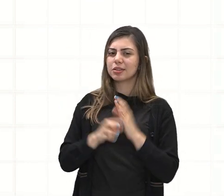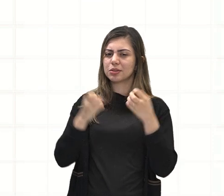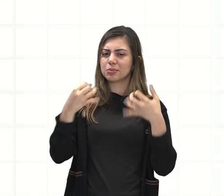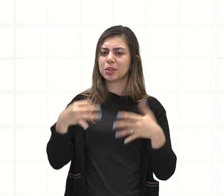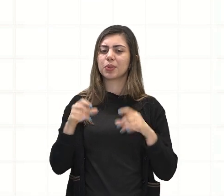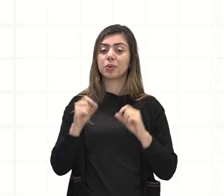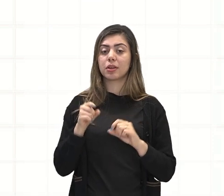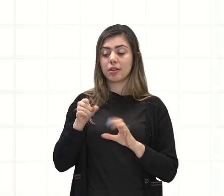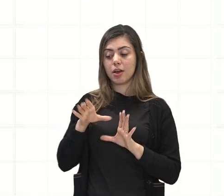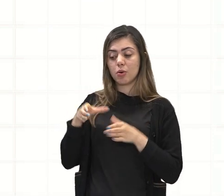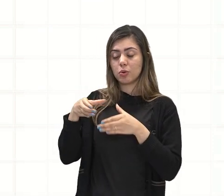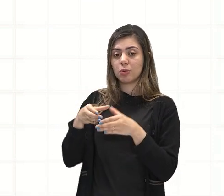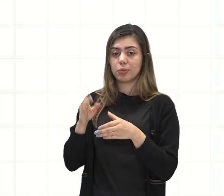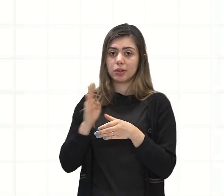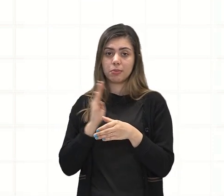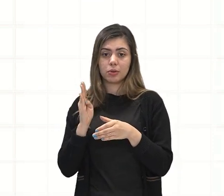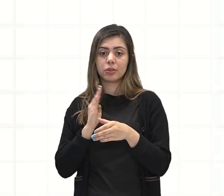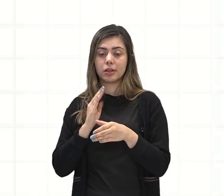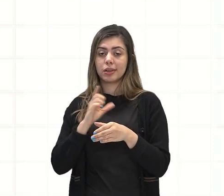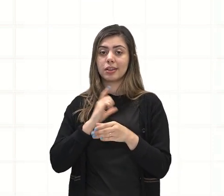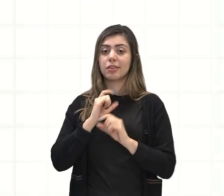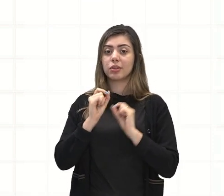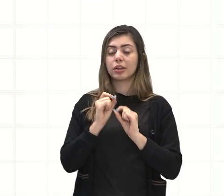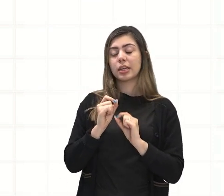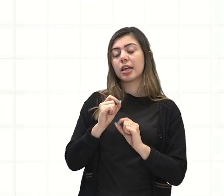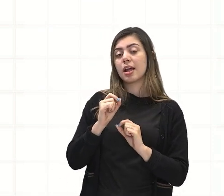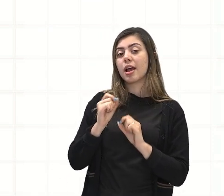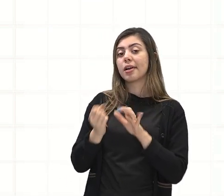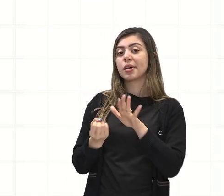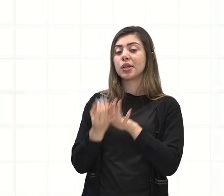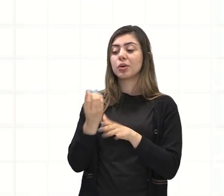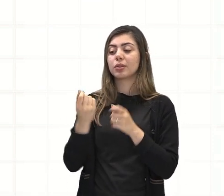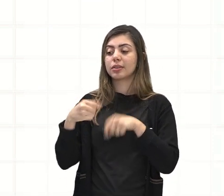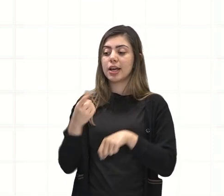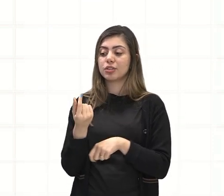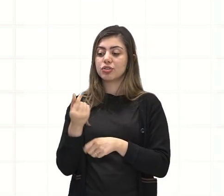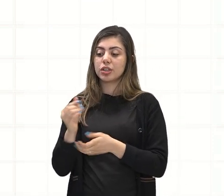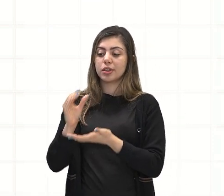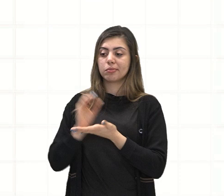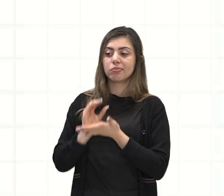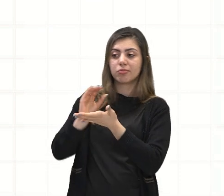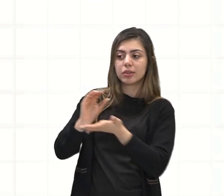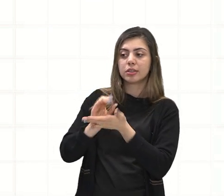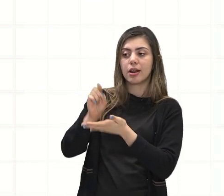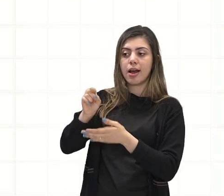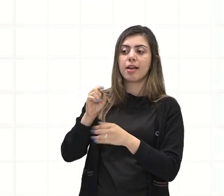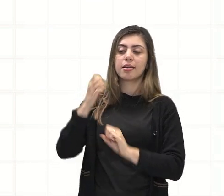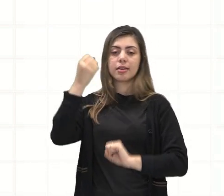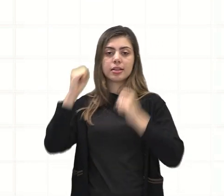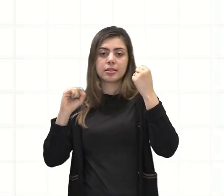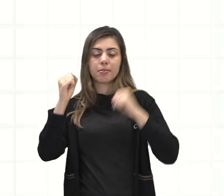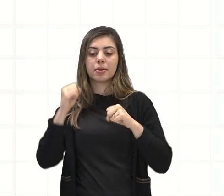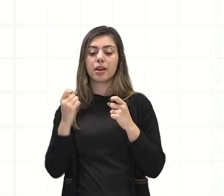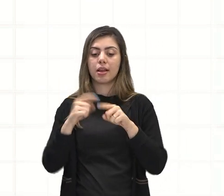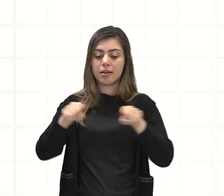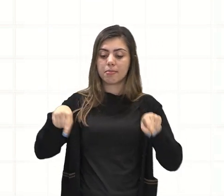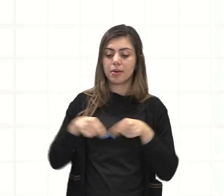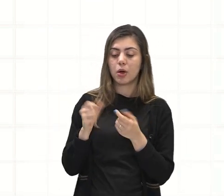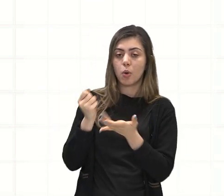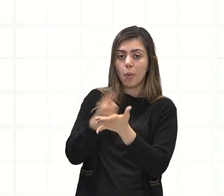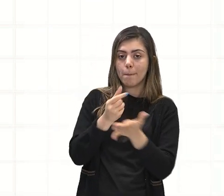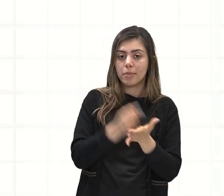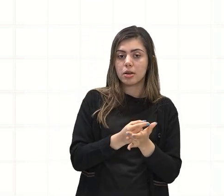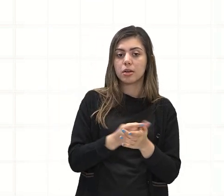da burguesia, fruto da Revolução Inglesa, trouxe consigo o capital necessário para financiar a indústria, investindo em propriedades e